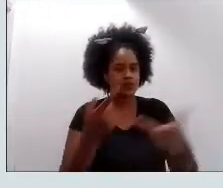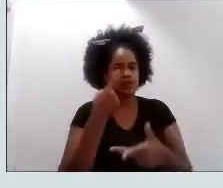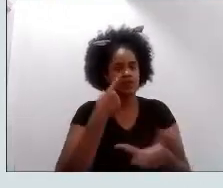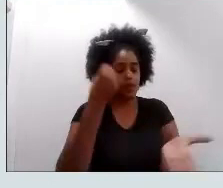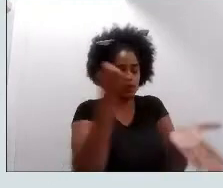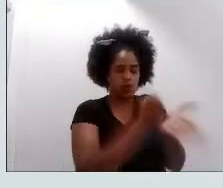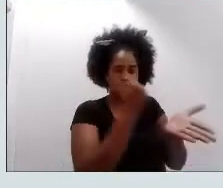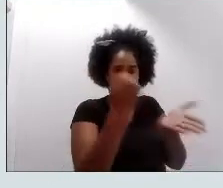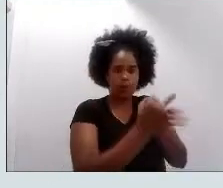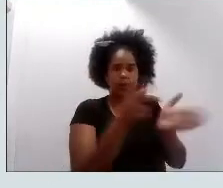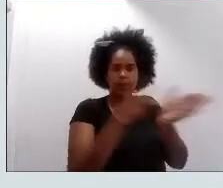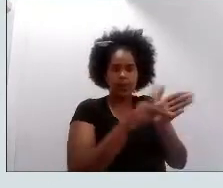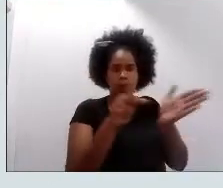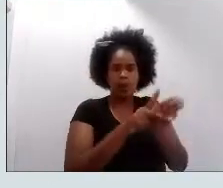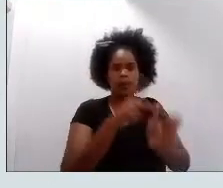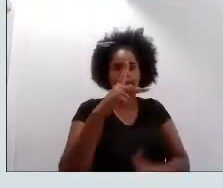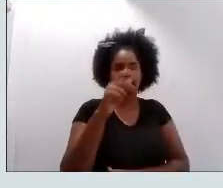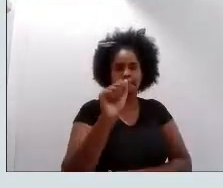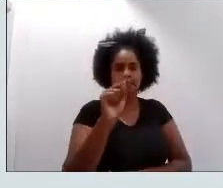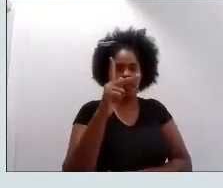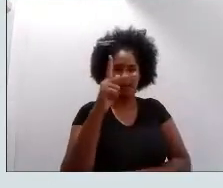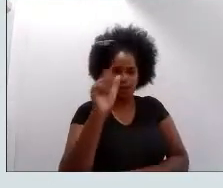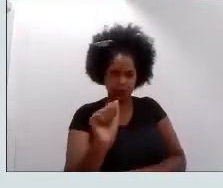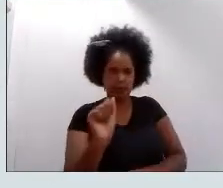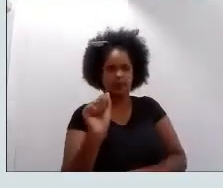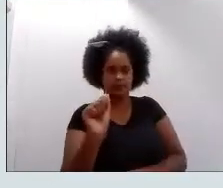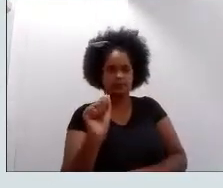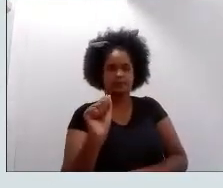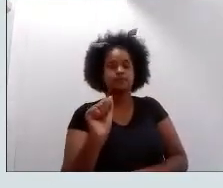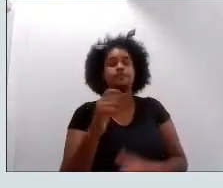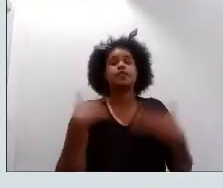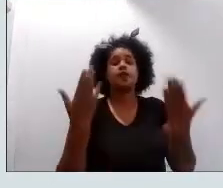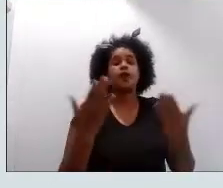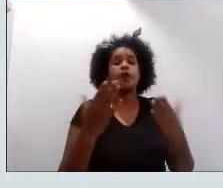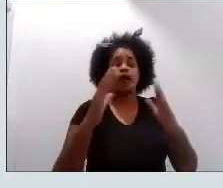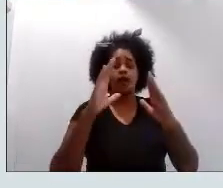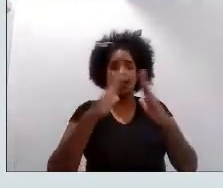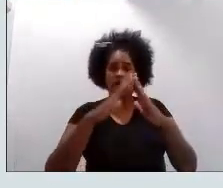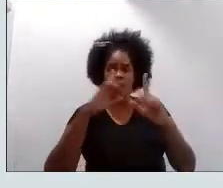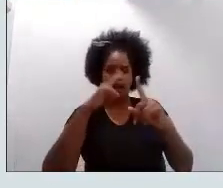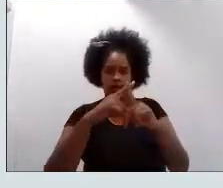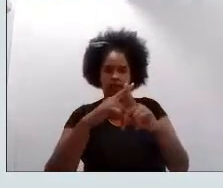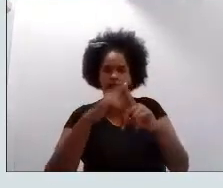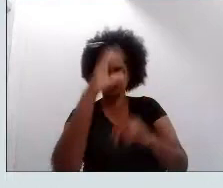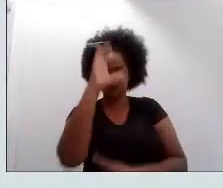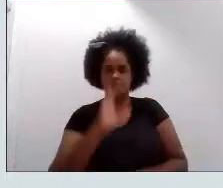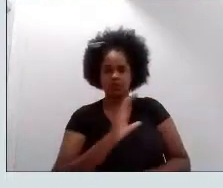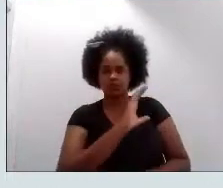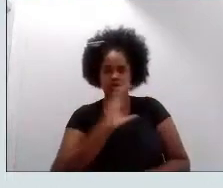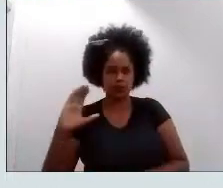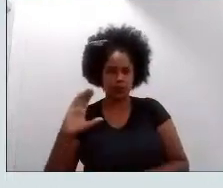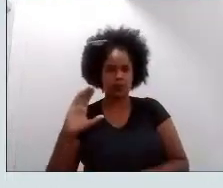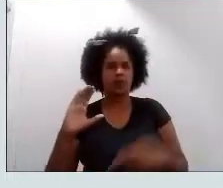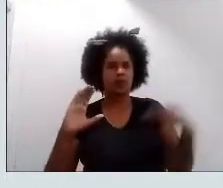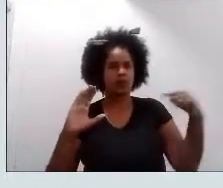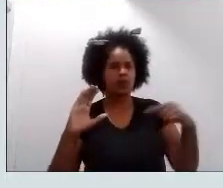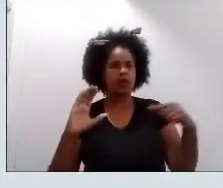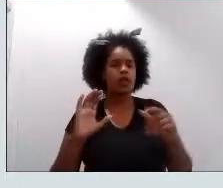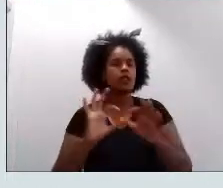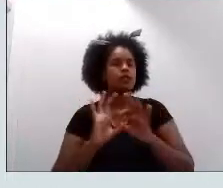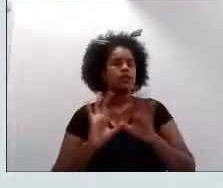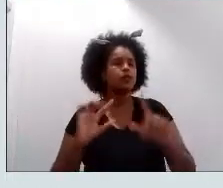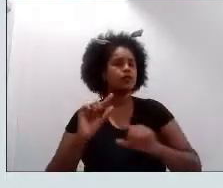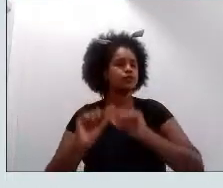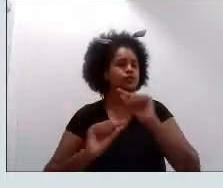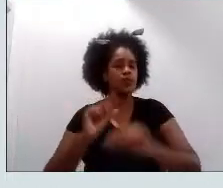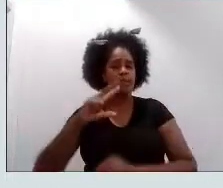papais, a Igreja permitiu a escravidão dos chamados pagãos e dos muçulmanos. E isso acabou se